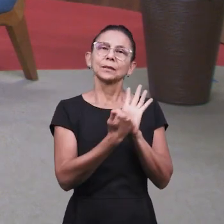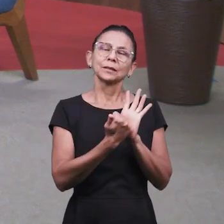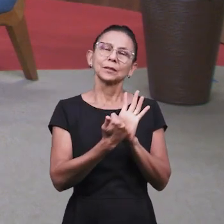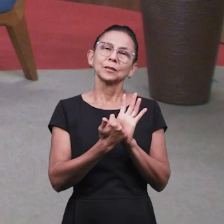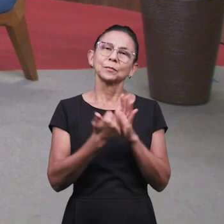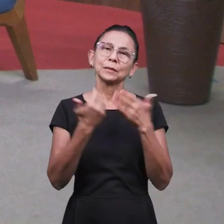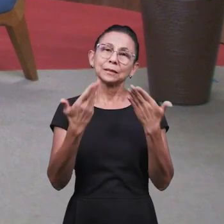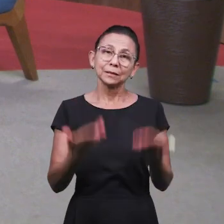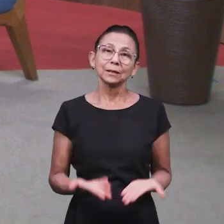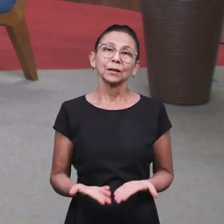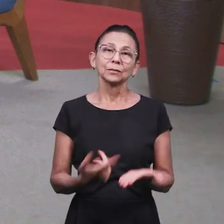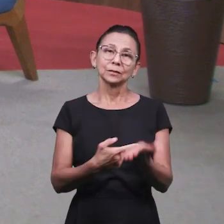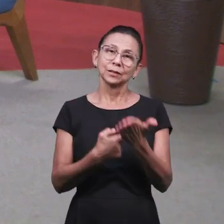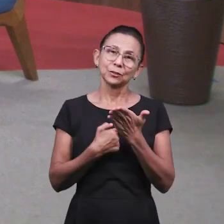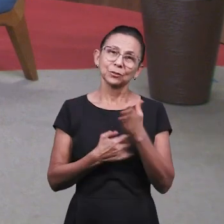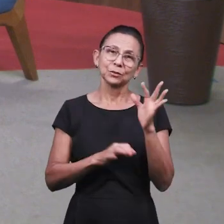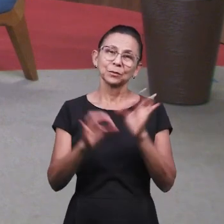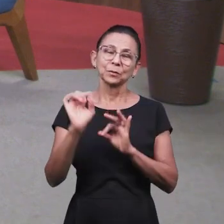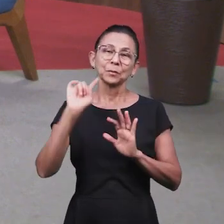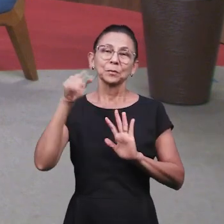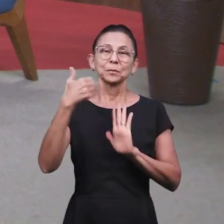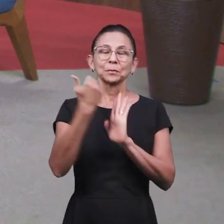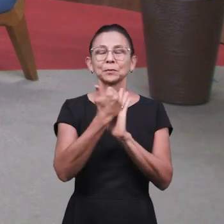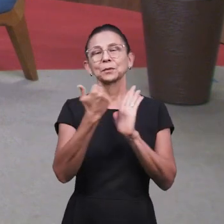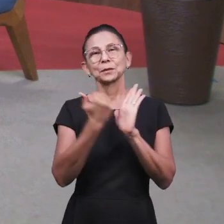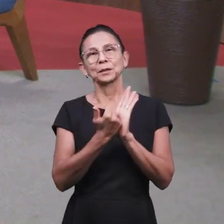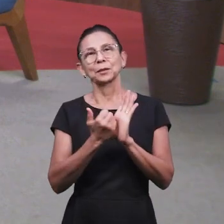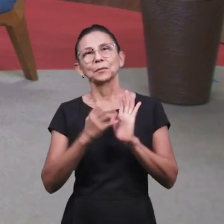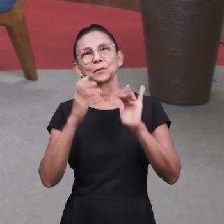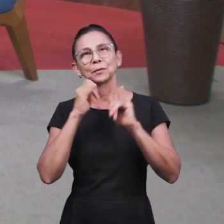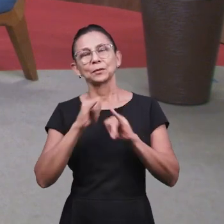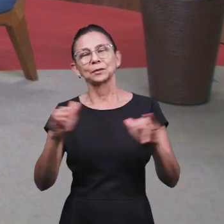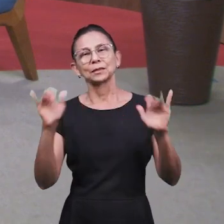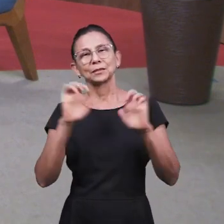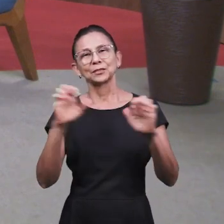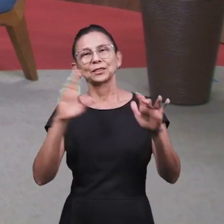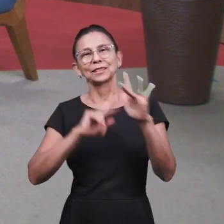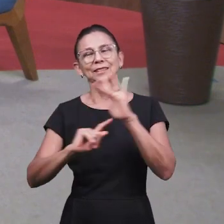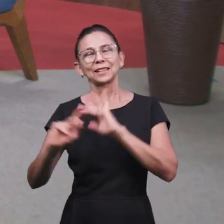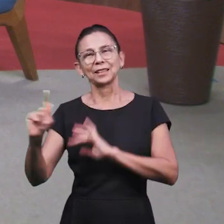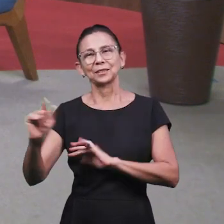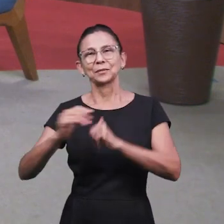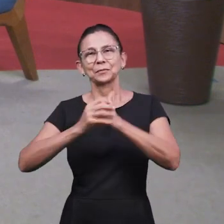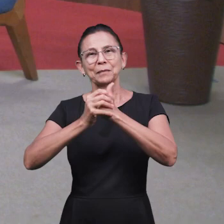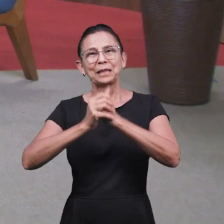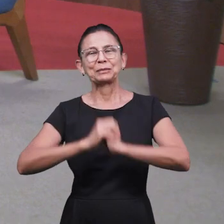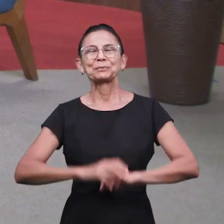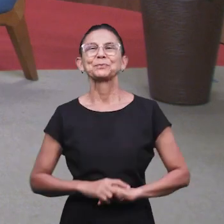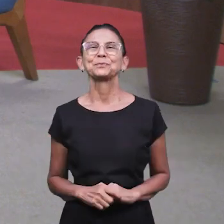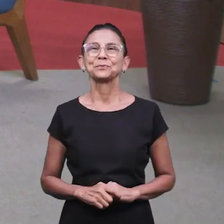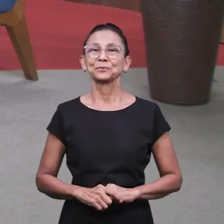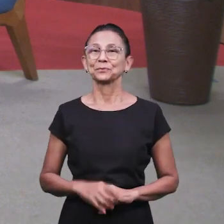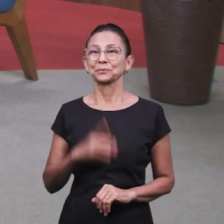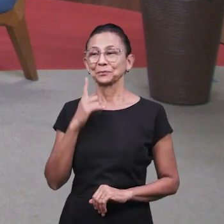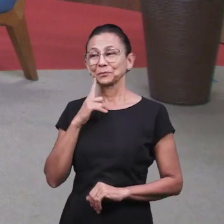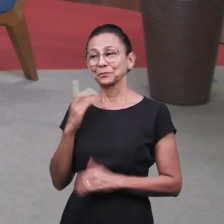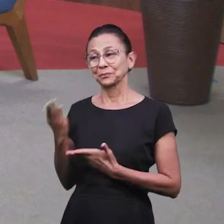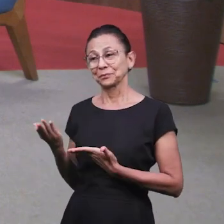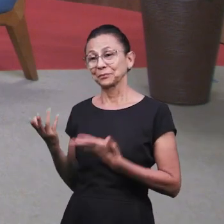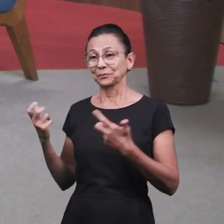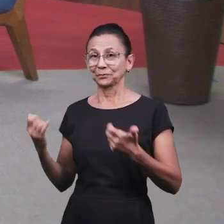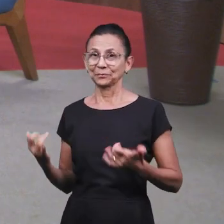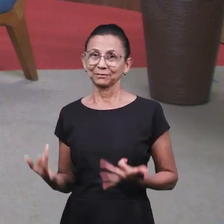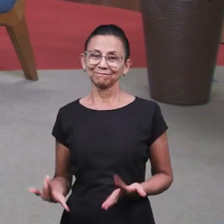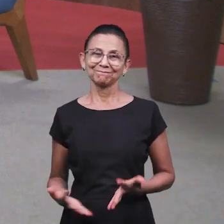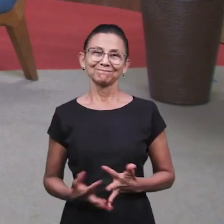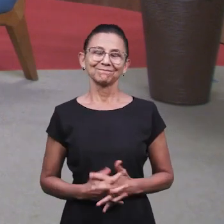isso, colabore conosco na preparação do próximo programa anunciando o Evangelho Eterno. Amém, glória a Deus.